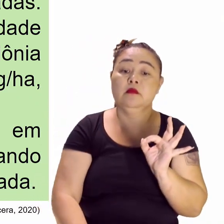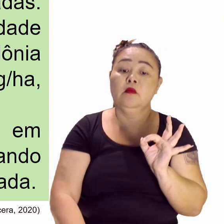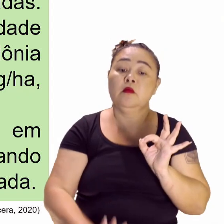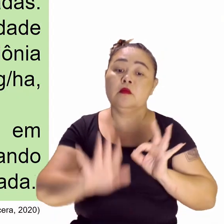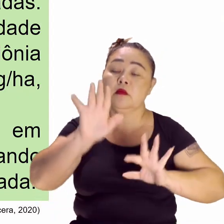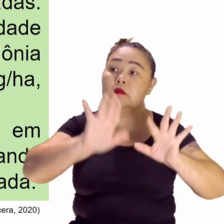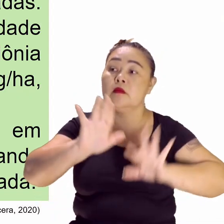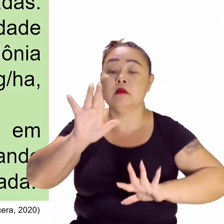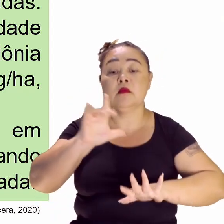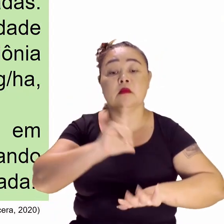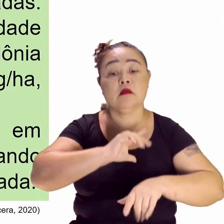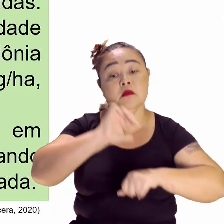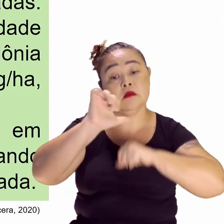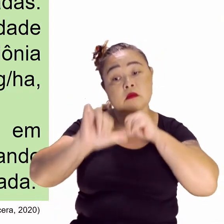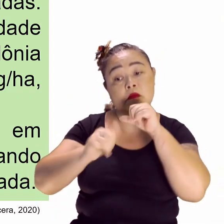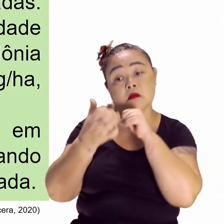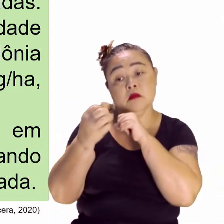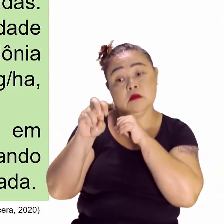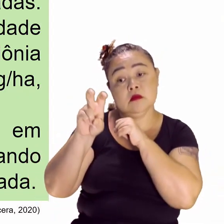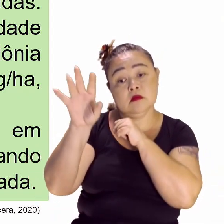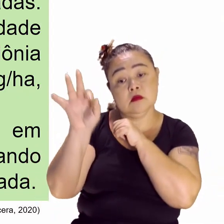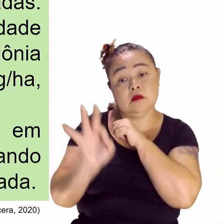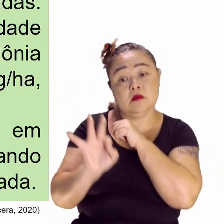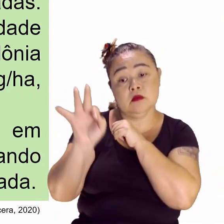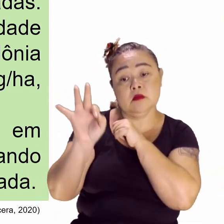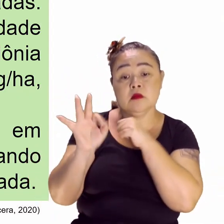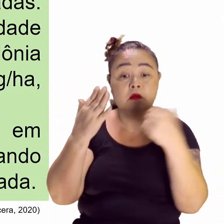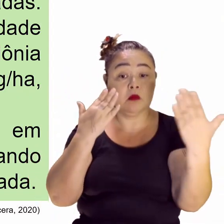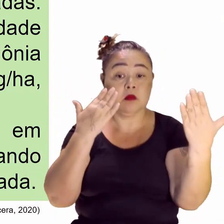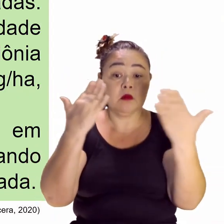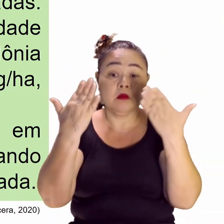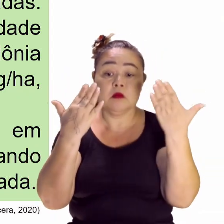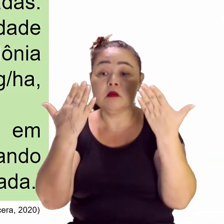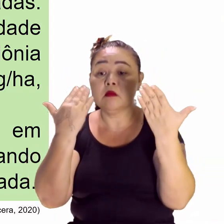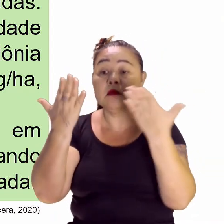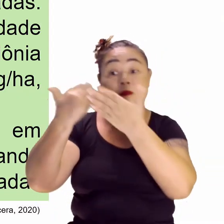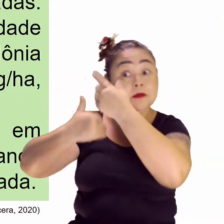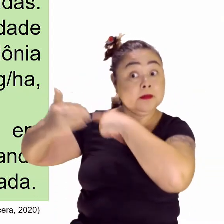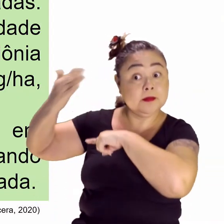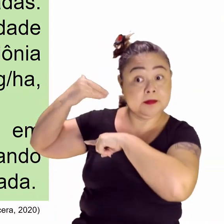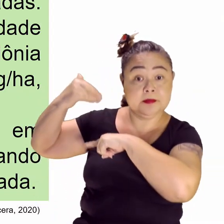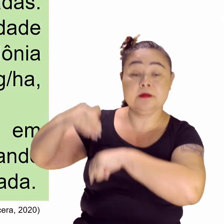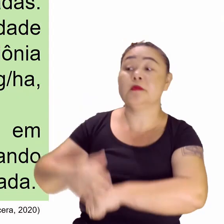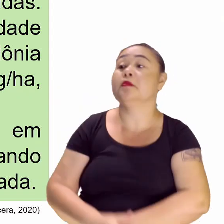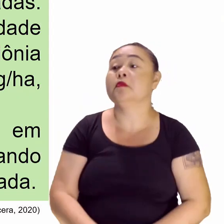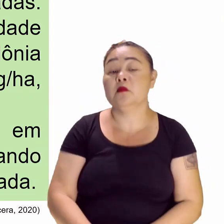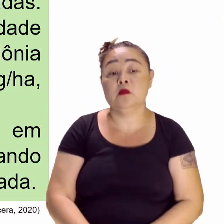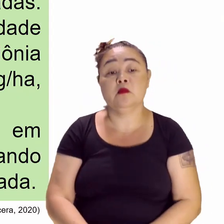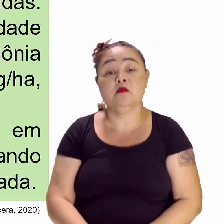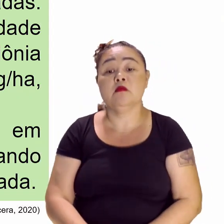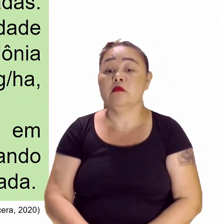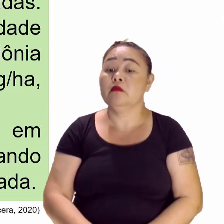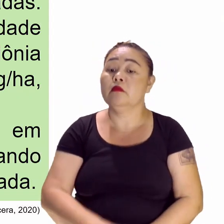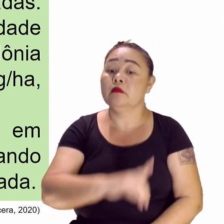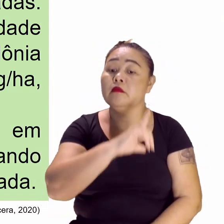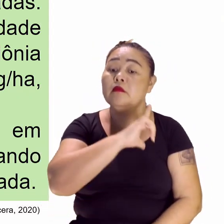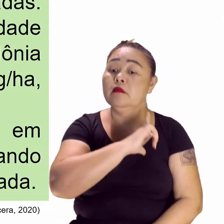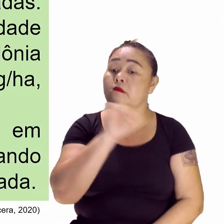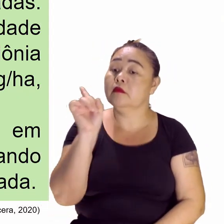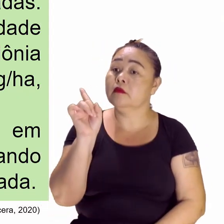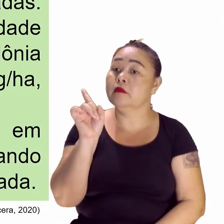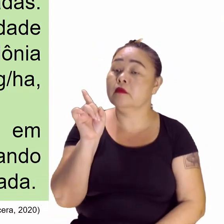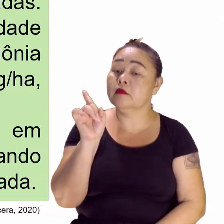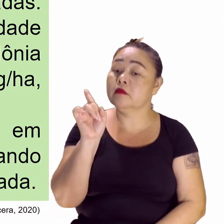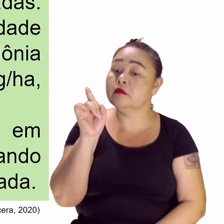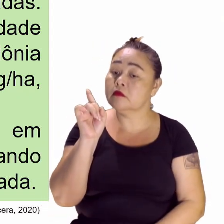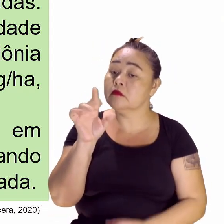variando positivamente em 6,5% comparando com a safra passada exatamente então nós temos aí